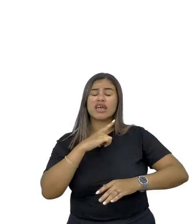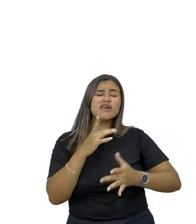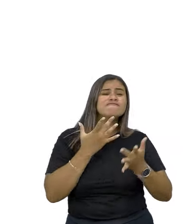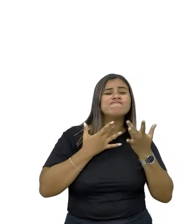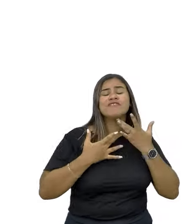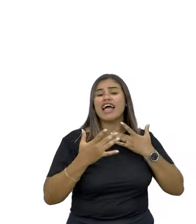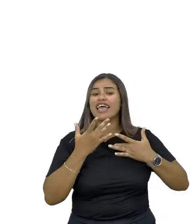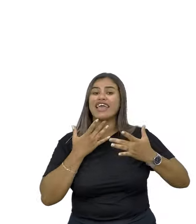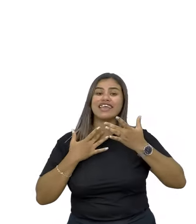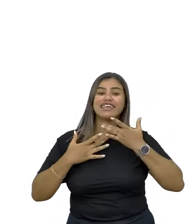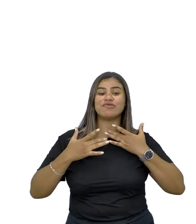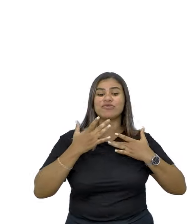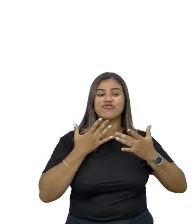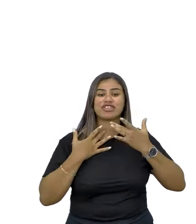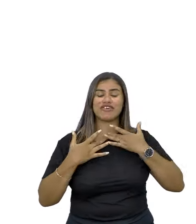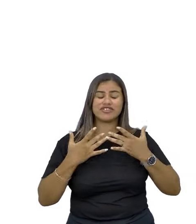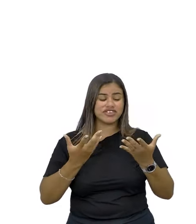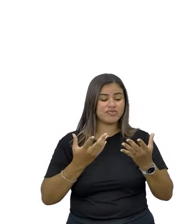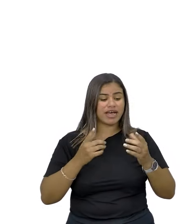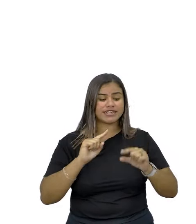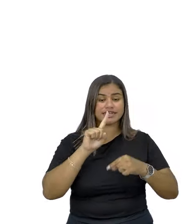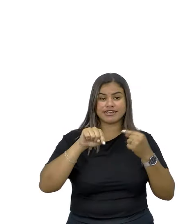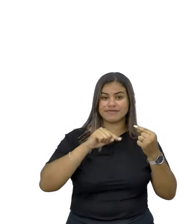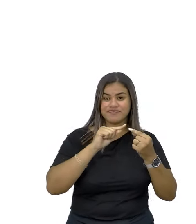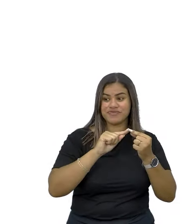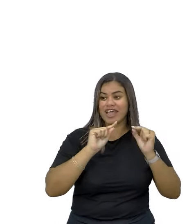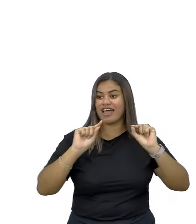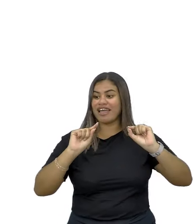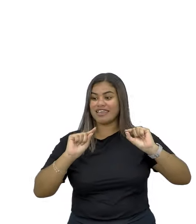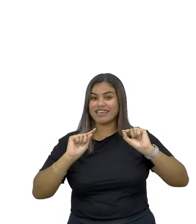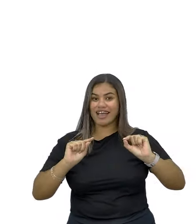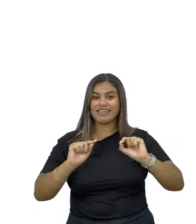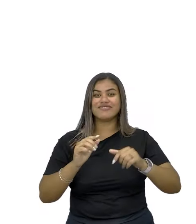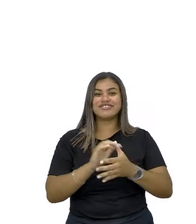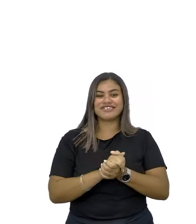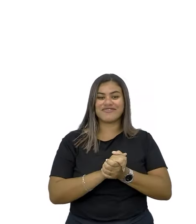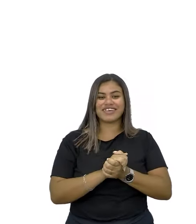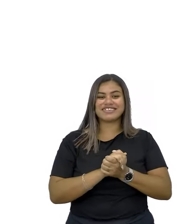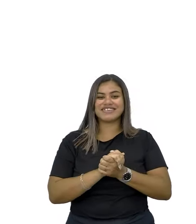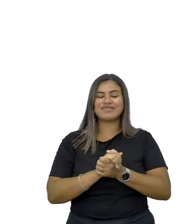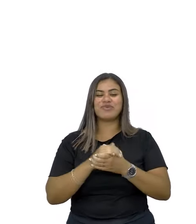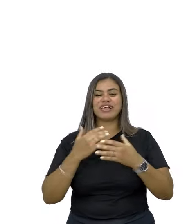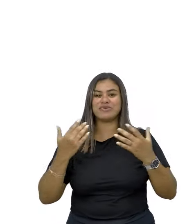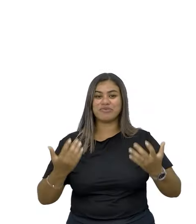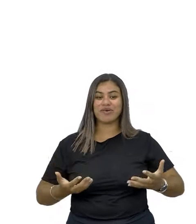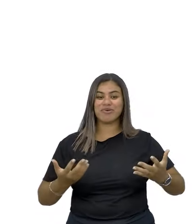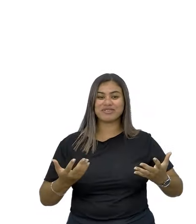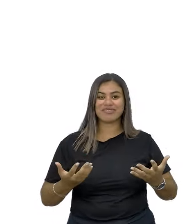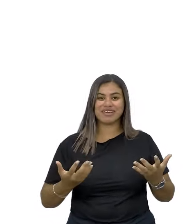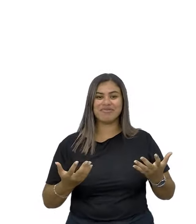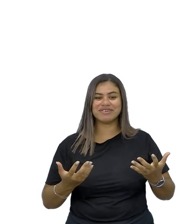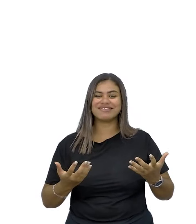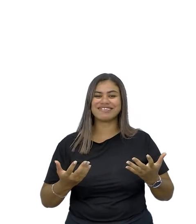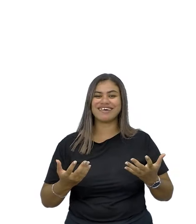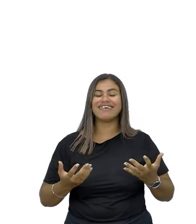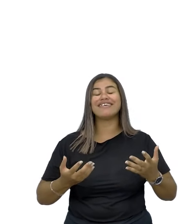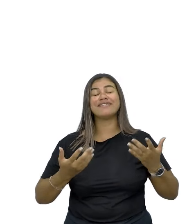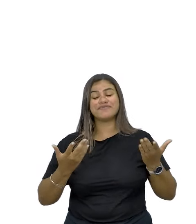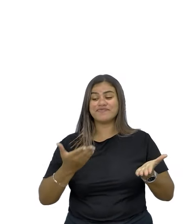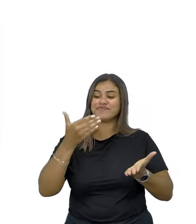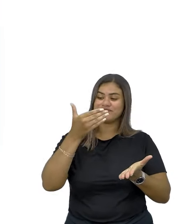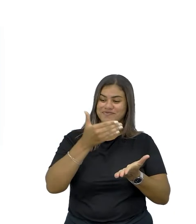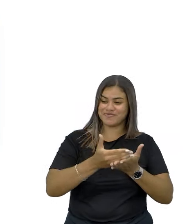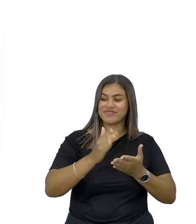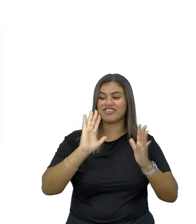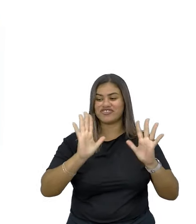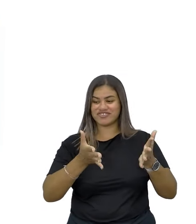eu quero com aquela aula. Saber o que eu quero, eu vou saber para onde eu vou, aí eu não vou errar o meu caminho. Bom, partindo do